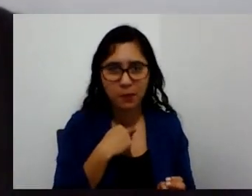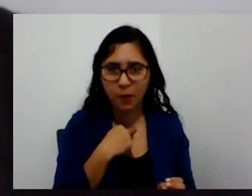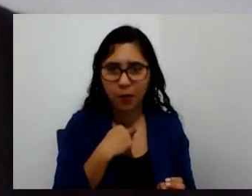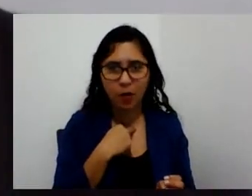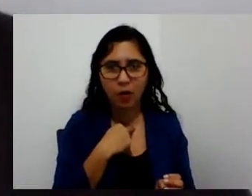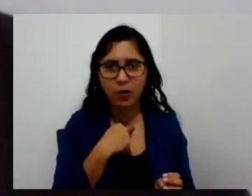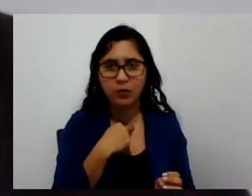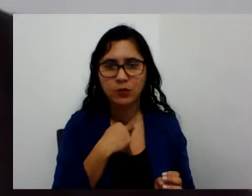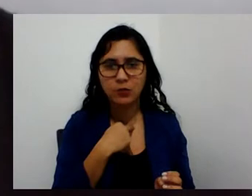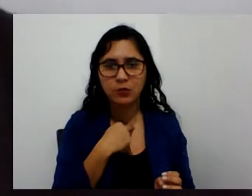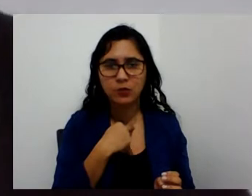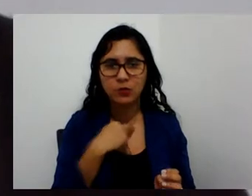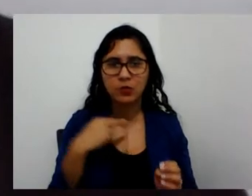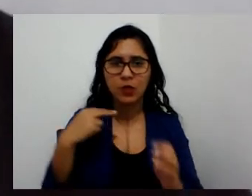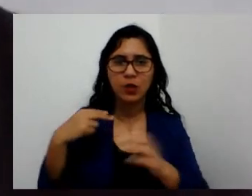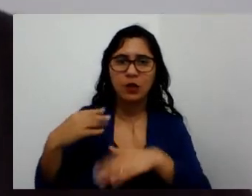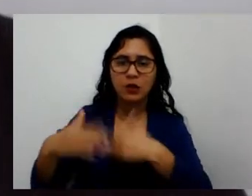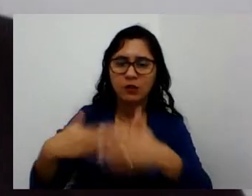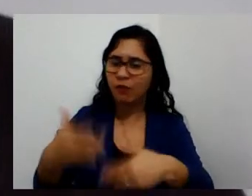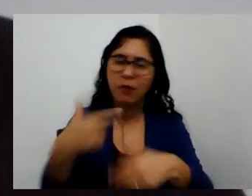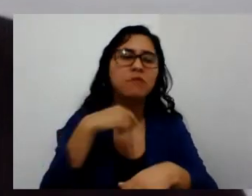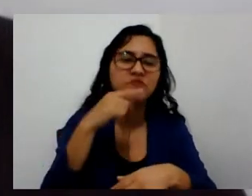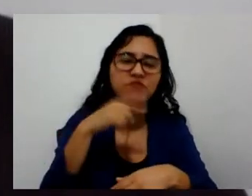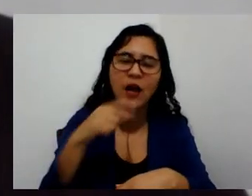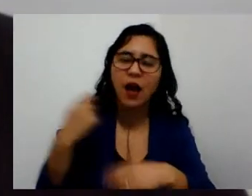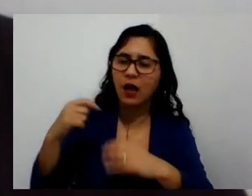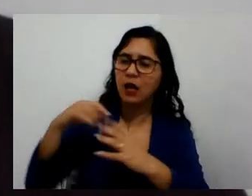o mundo novo que nós estamos, de novos paradigmas. Isso é fundamental.